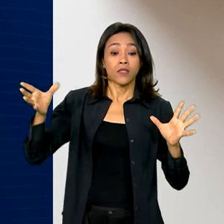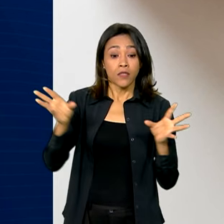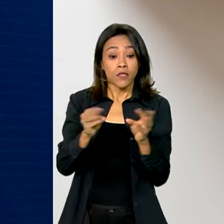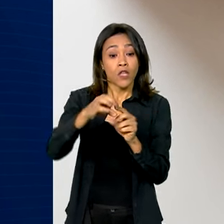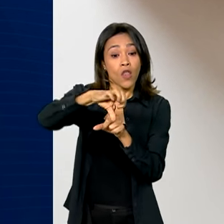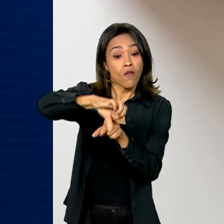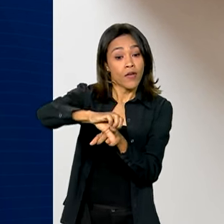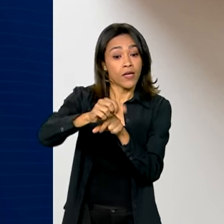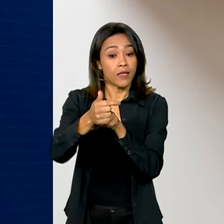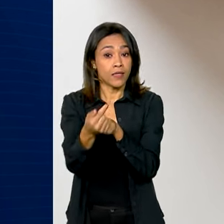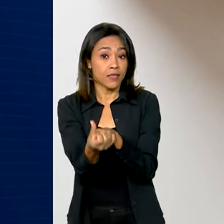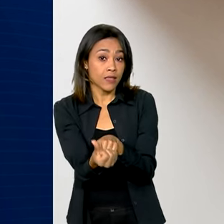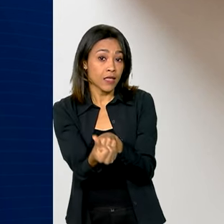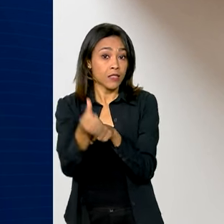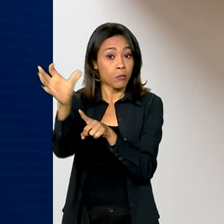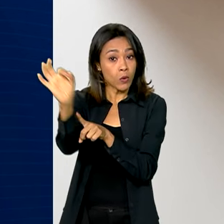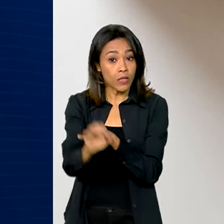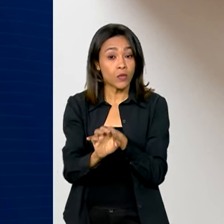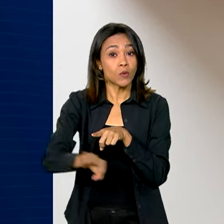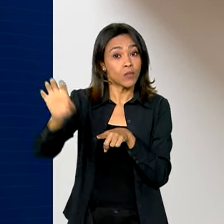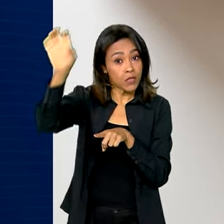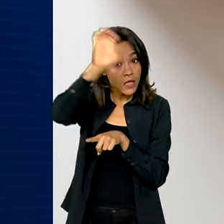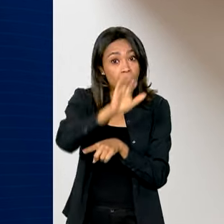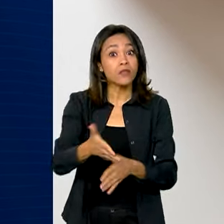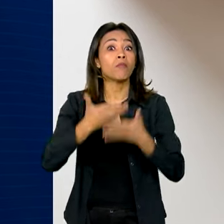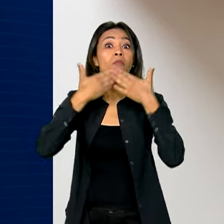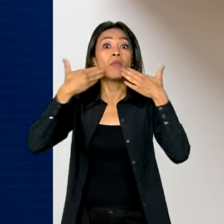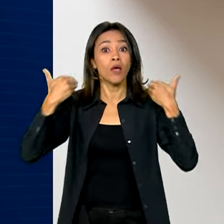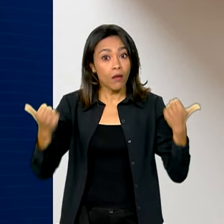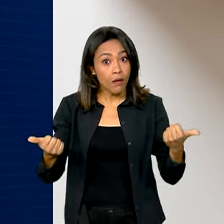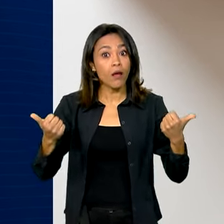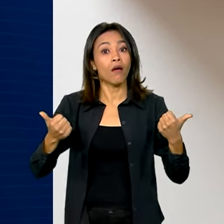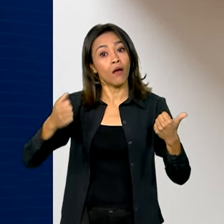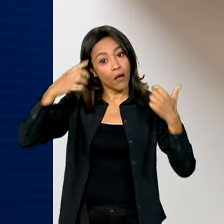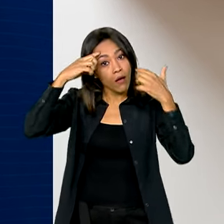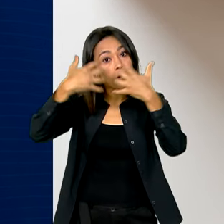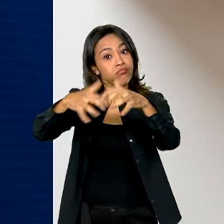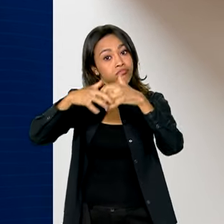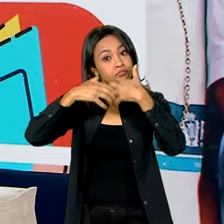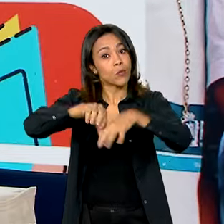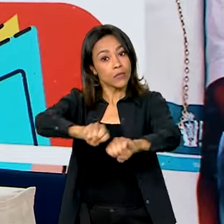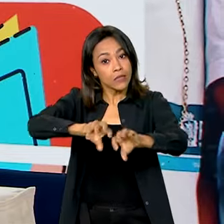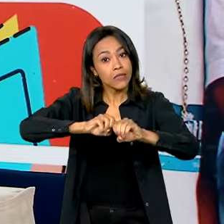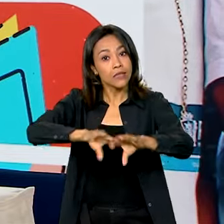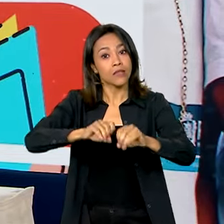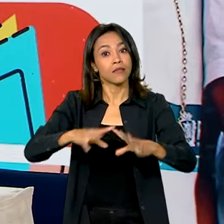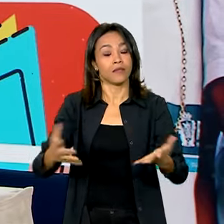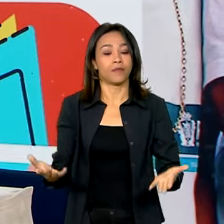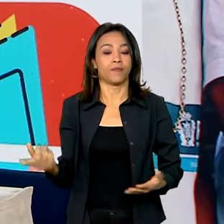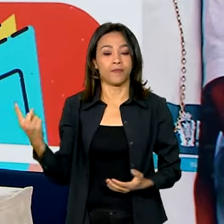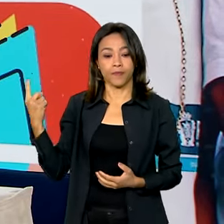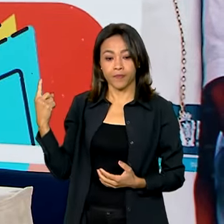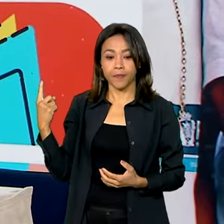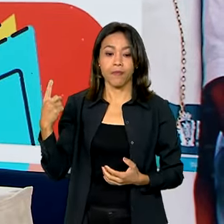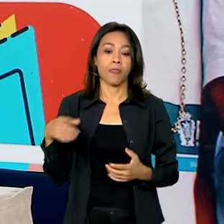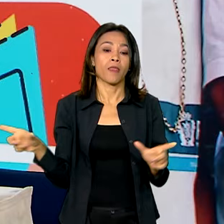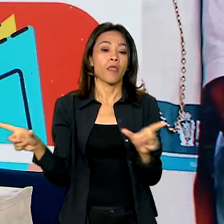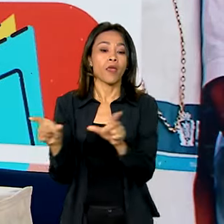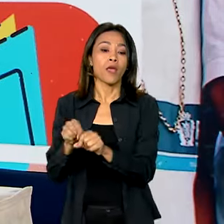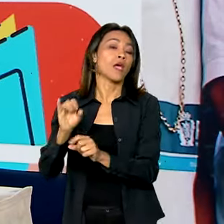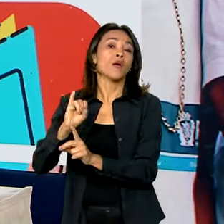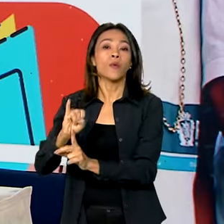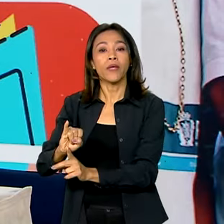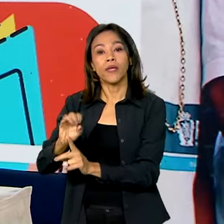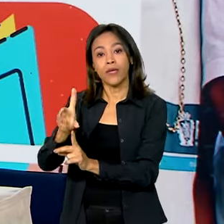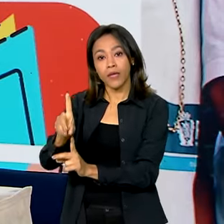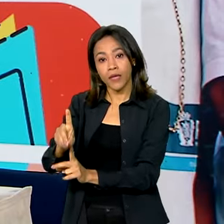96% dos Estados melhoraram o desempenho nos anos iniciais o índice de desenvolvimento da